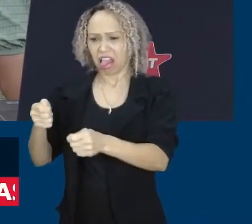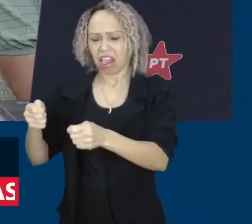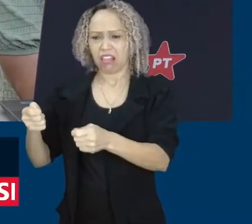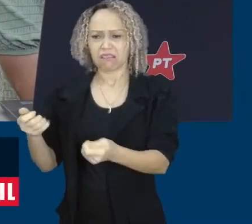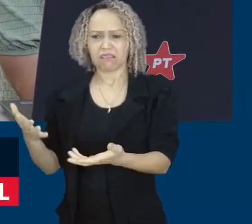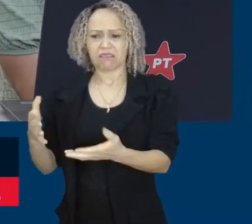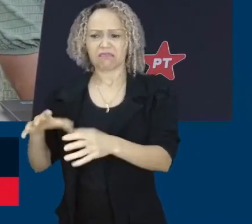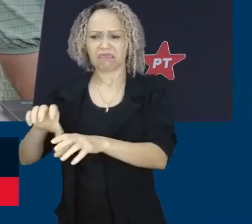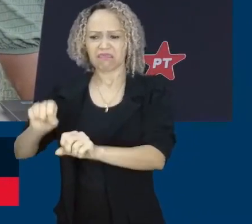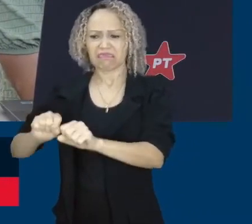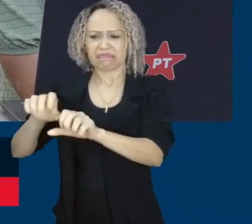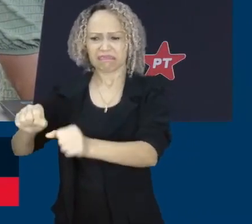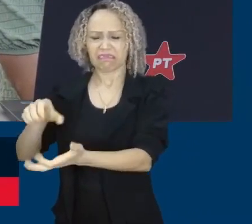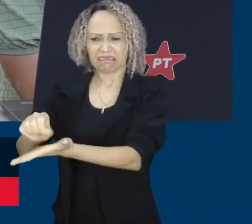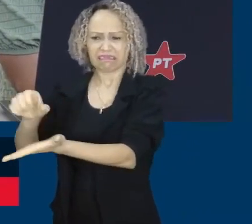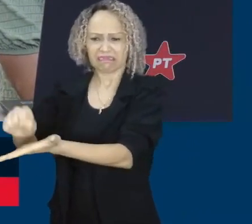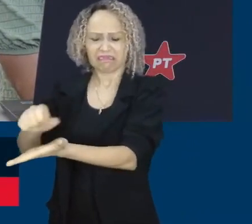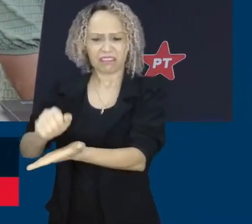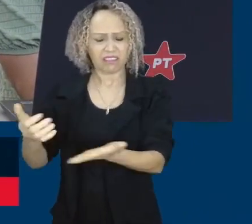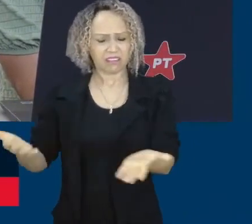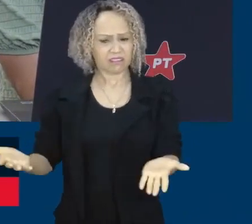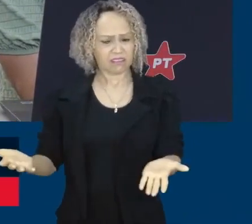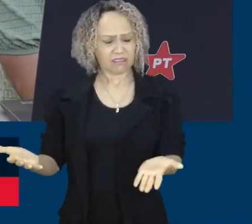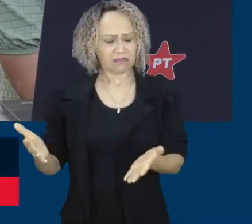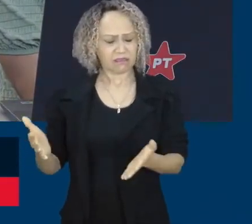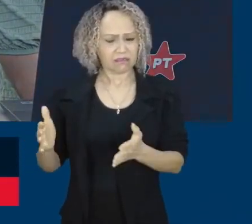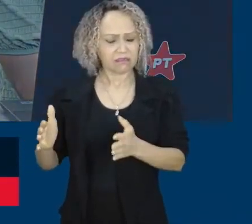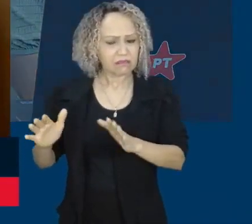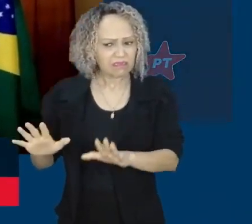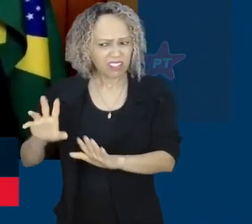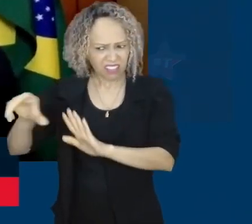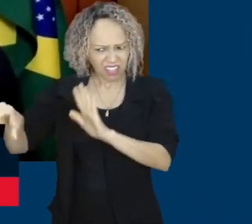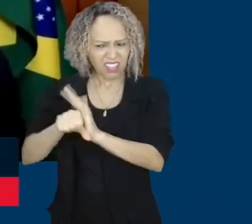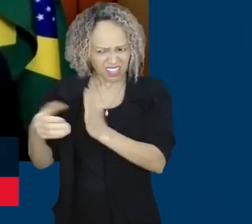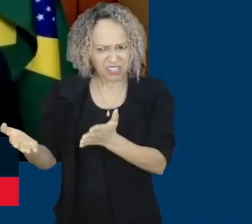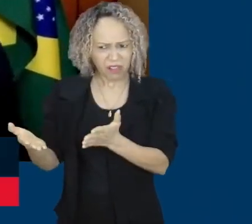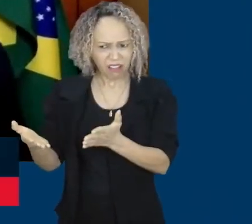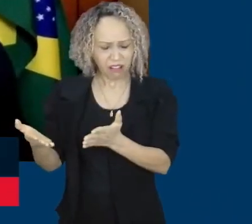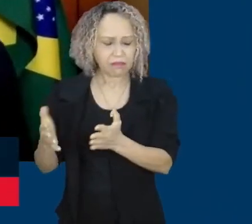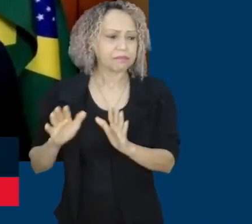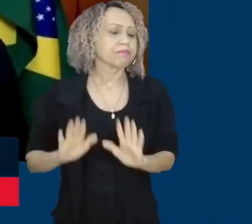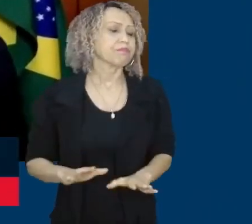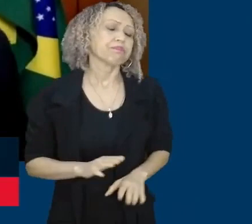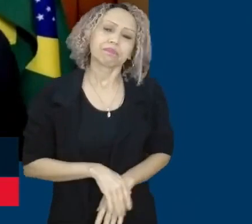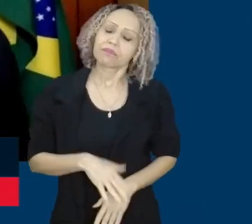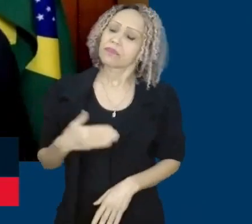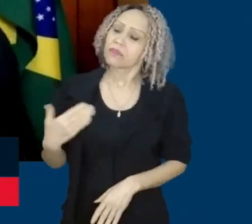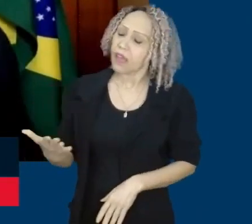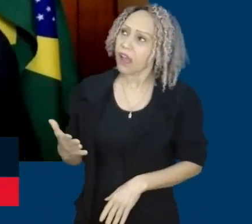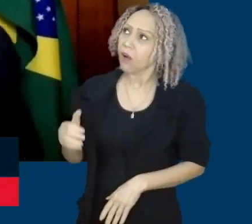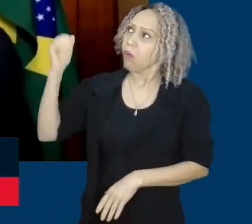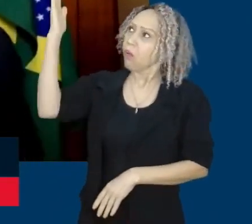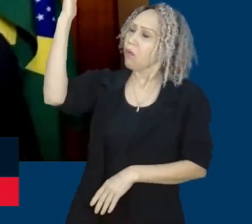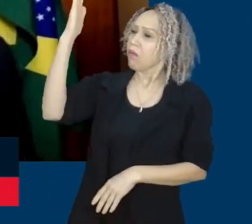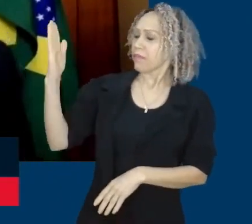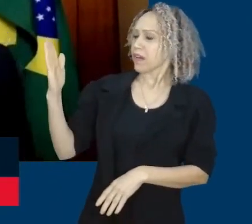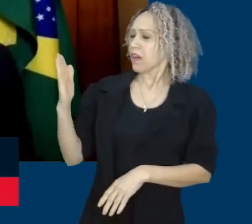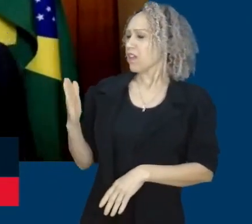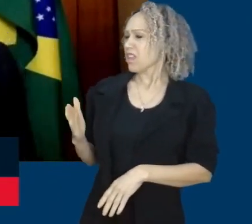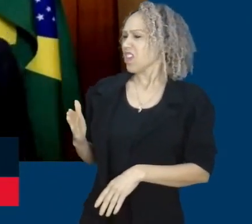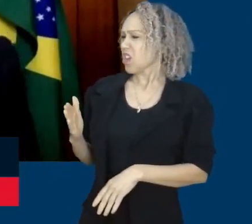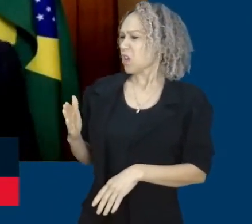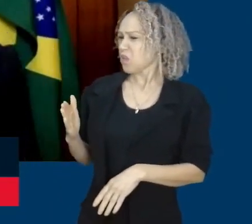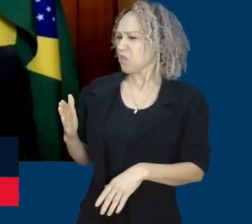Então, Amanda, o Brasil é um país que maior exportador de alimentos do mundo,